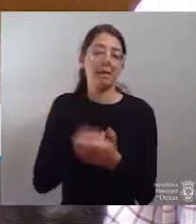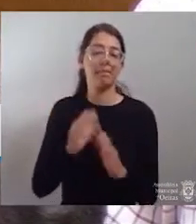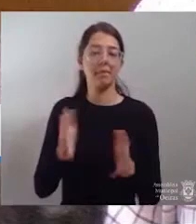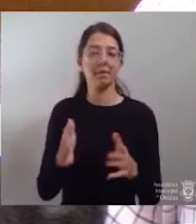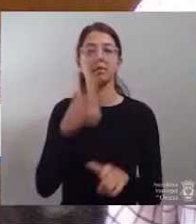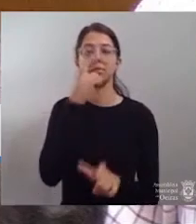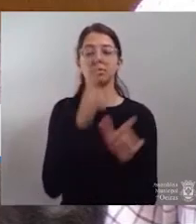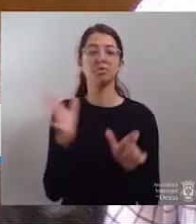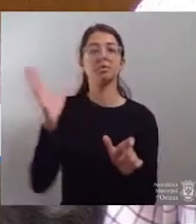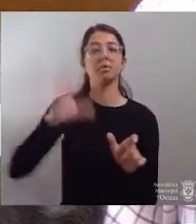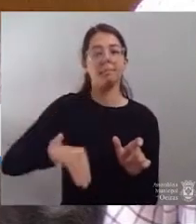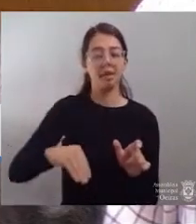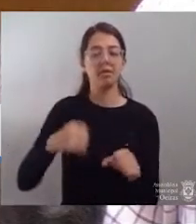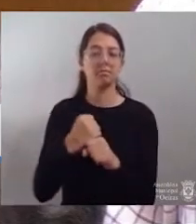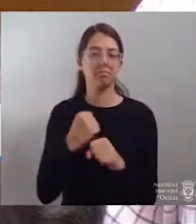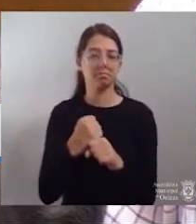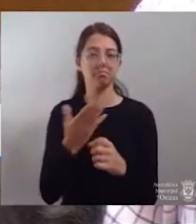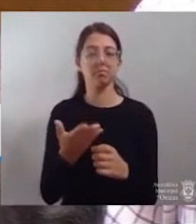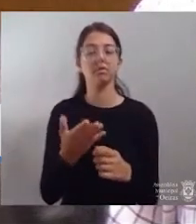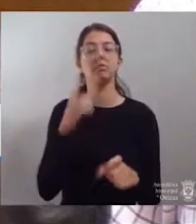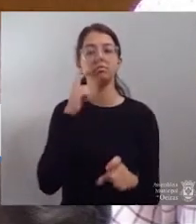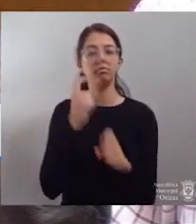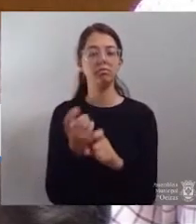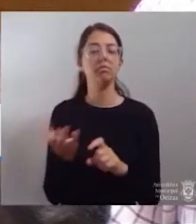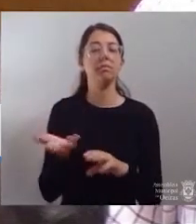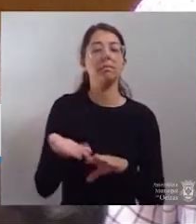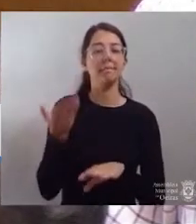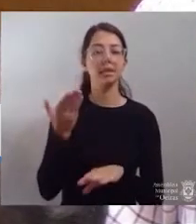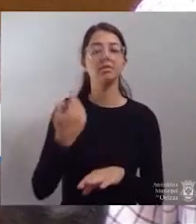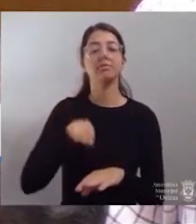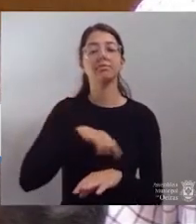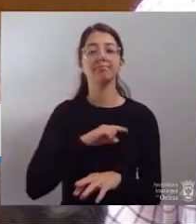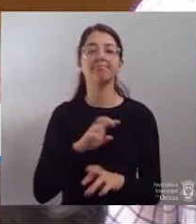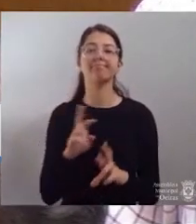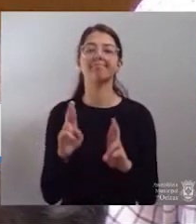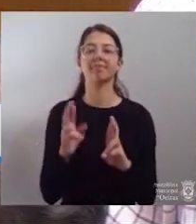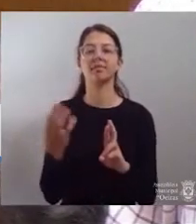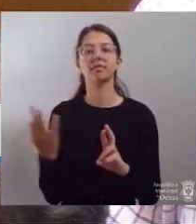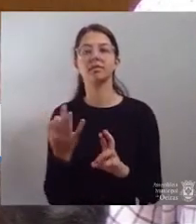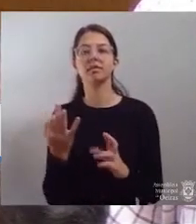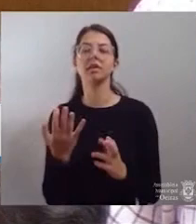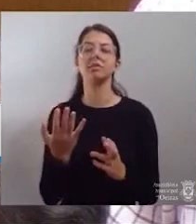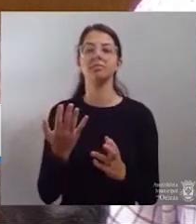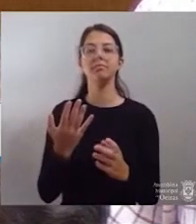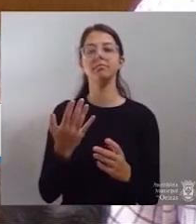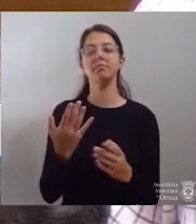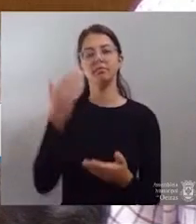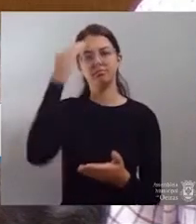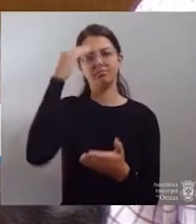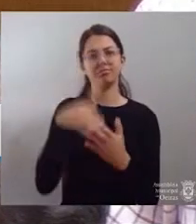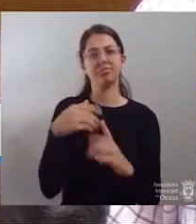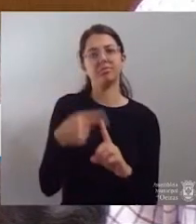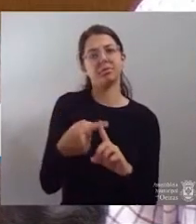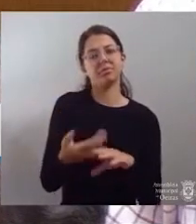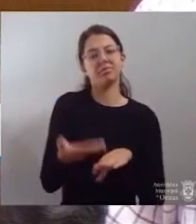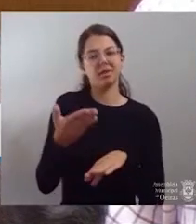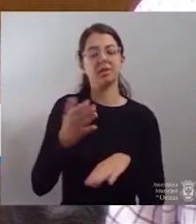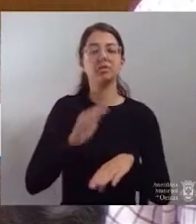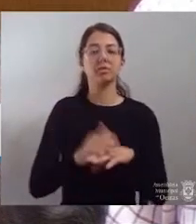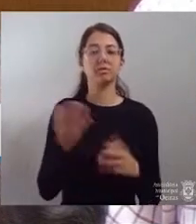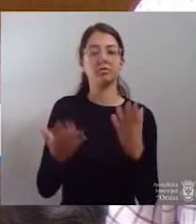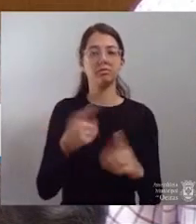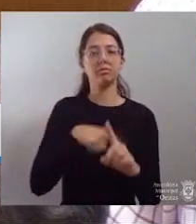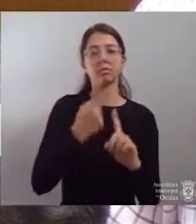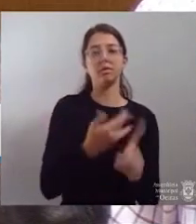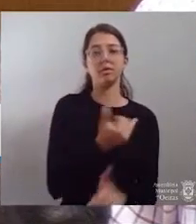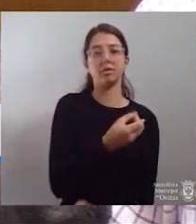mais fiscalização, esperávamos efetivamente resultados mais positivos. Sim, porque não podemos comparar o ano 2022